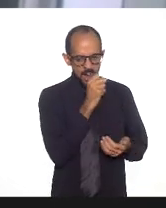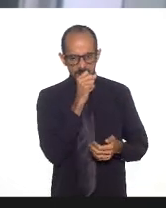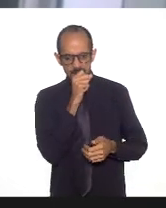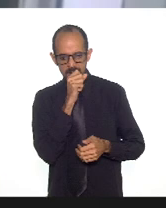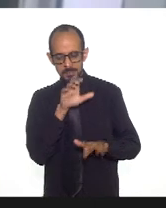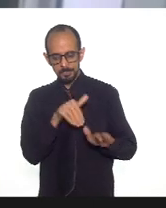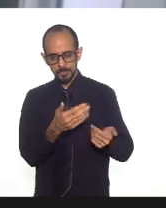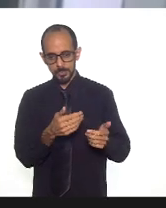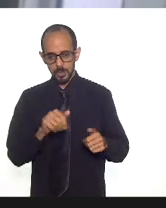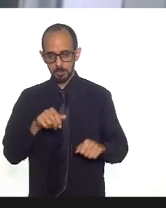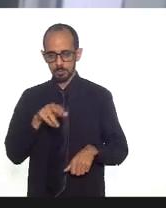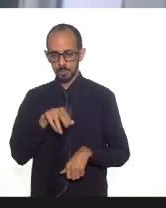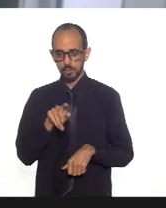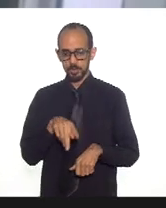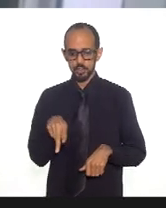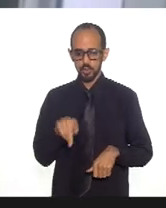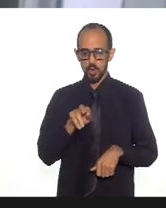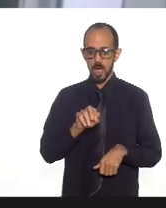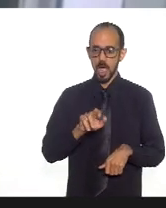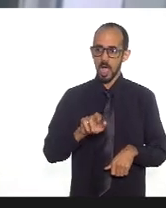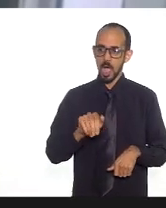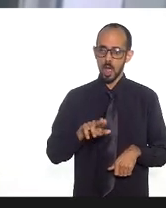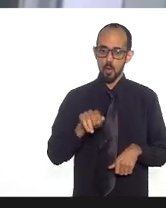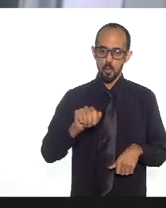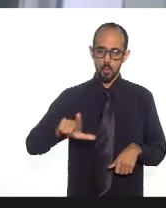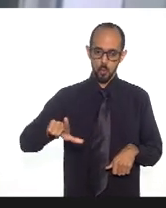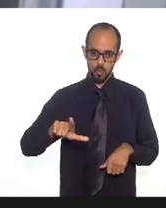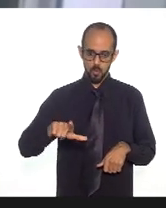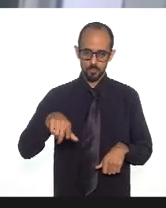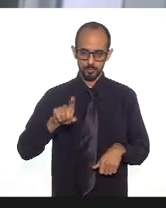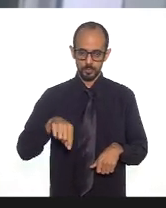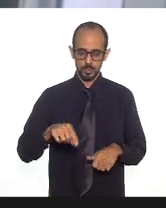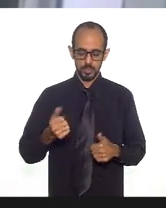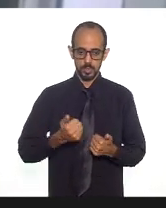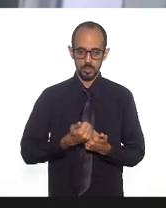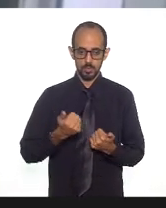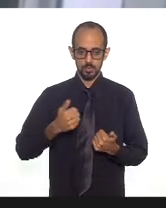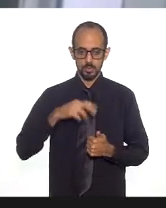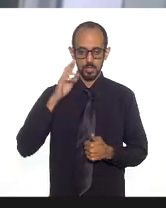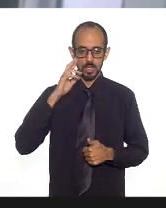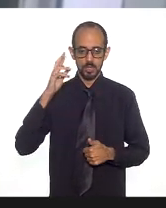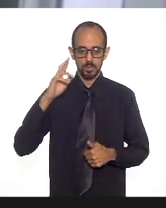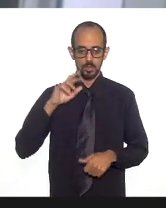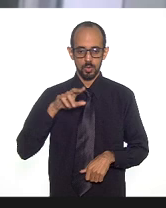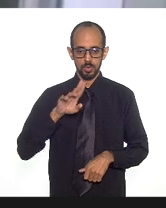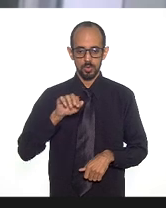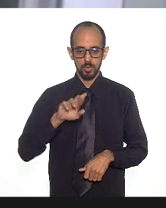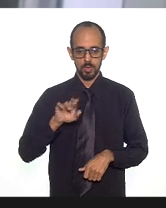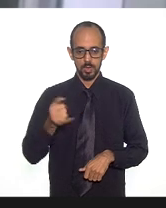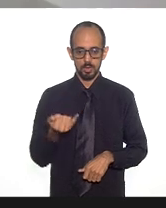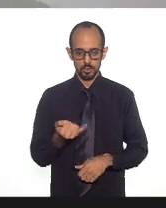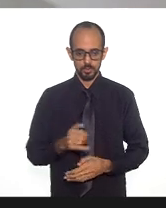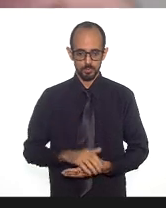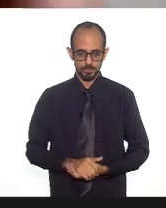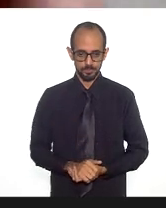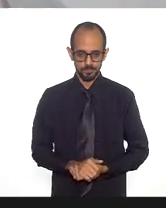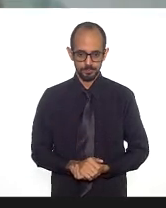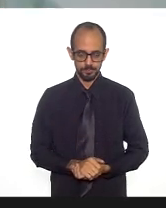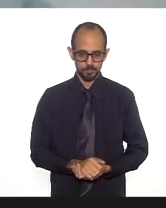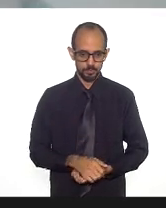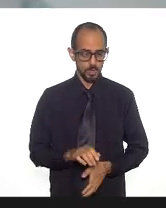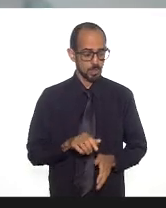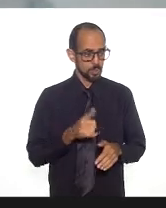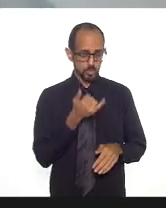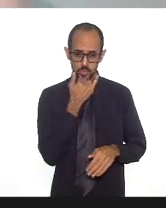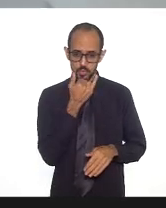compromisso em seguida, eu passo a palavra ao reitor da UENF, então, para a sua manifestação. Deputado Valdec, só antes do